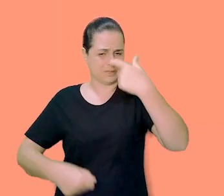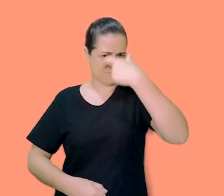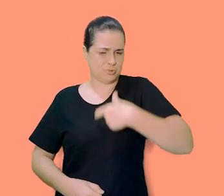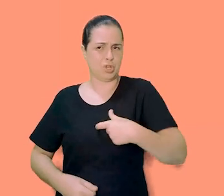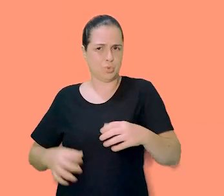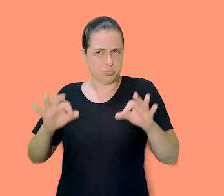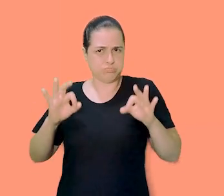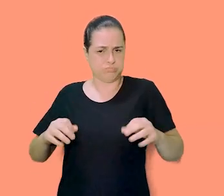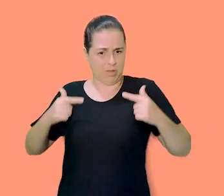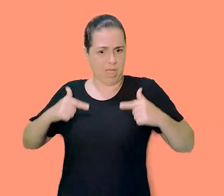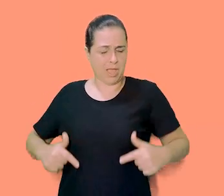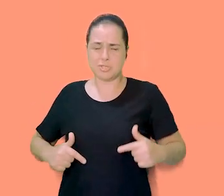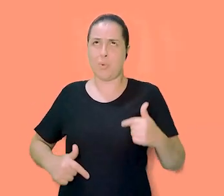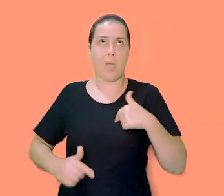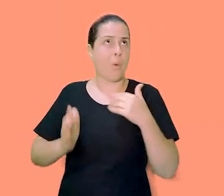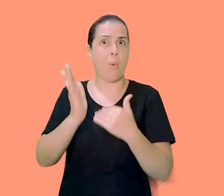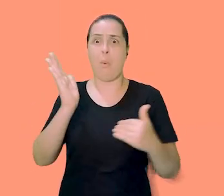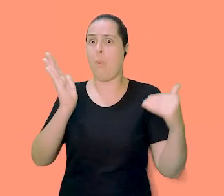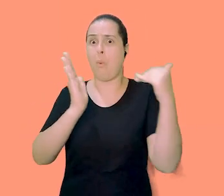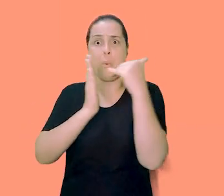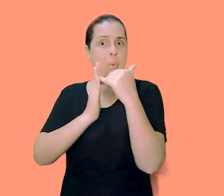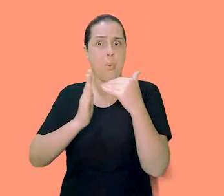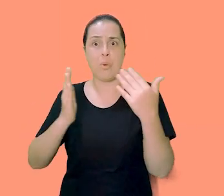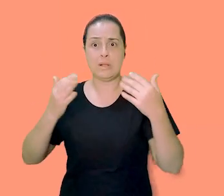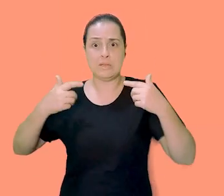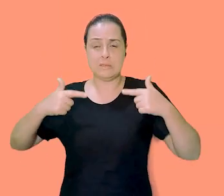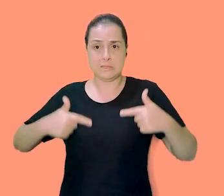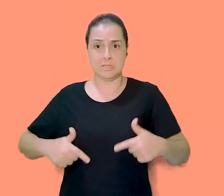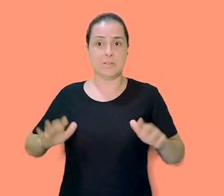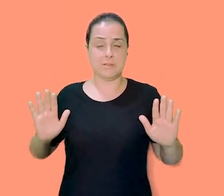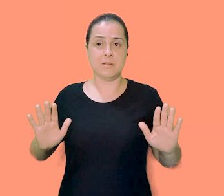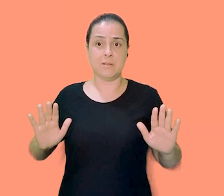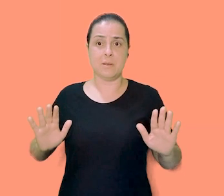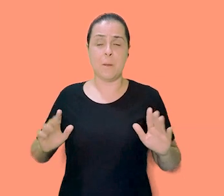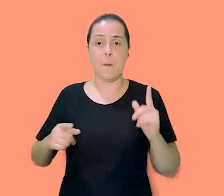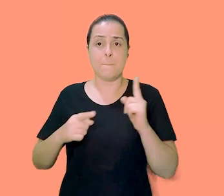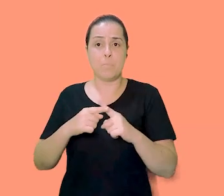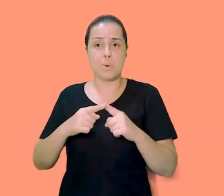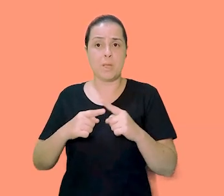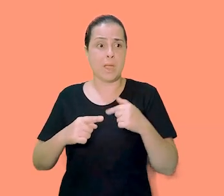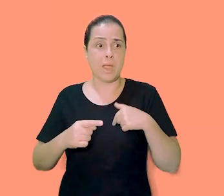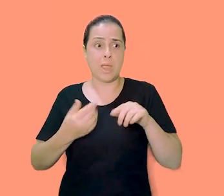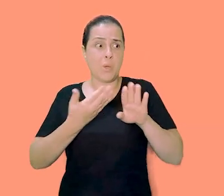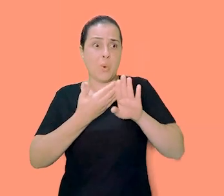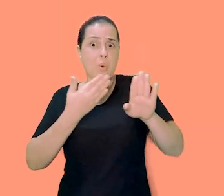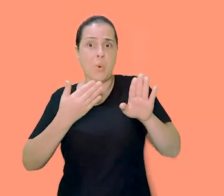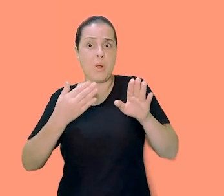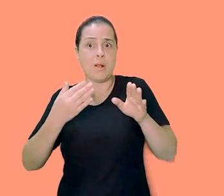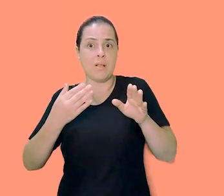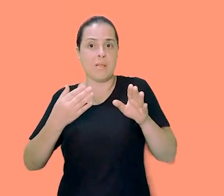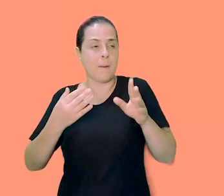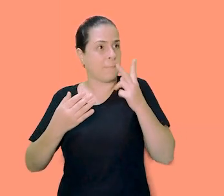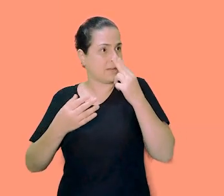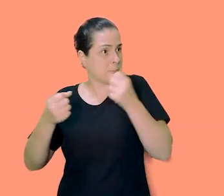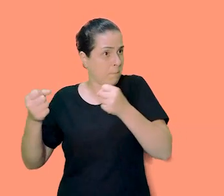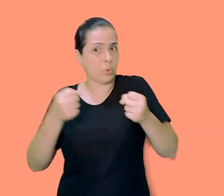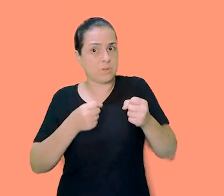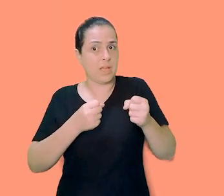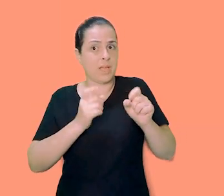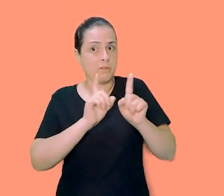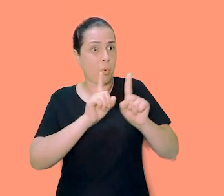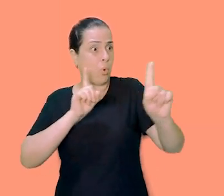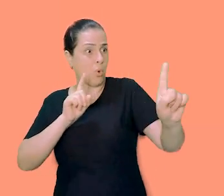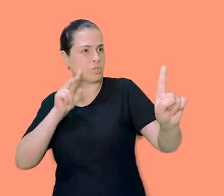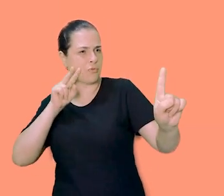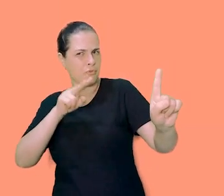ética. Eu não excessivamente ética. Você tem um superpoder, né? Um superpoder de estar longe e saber o que as pessoas estão falando ali. E você